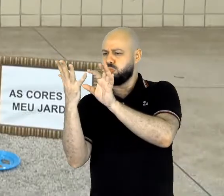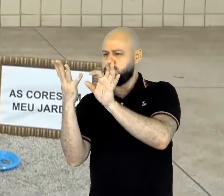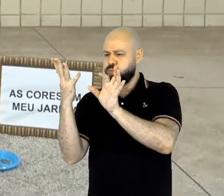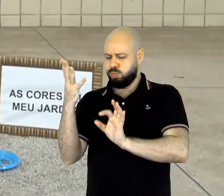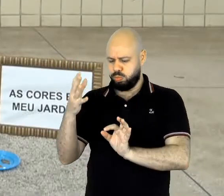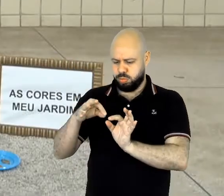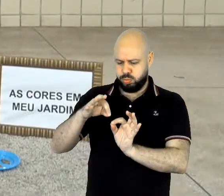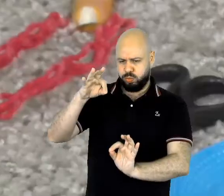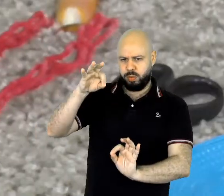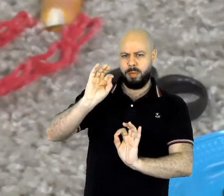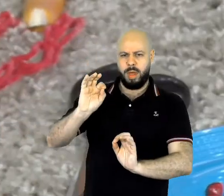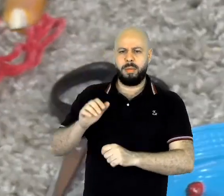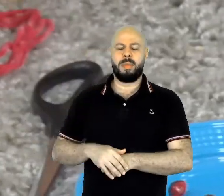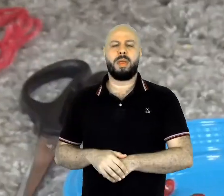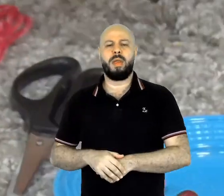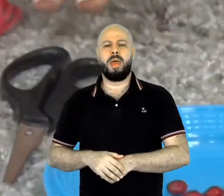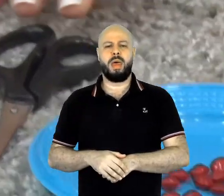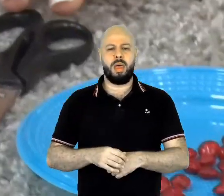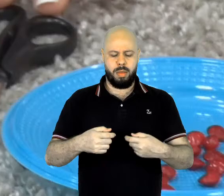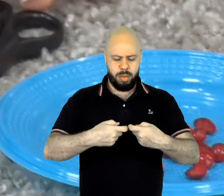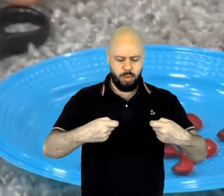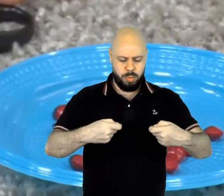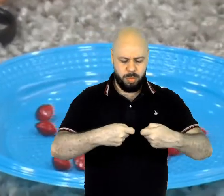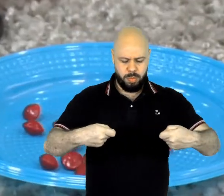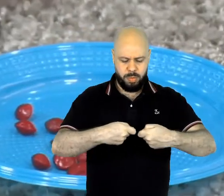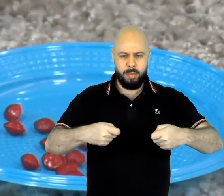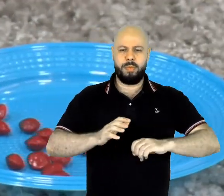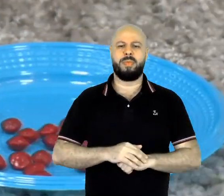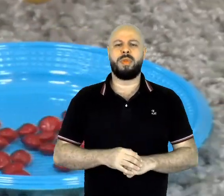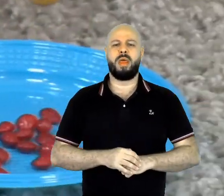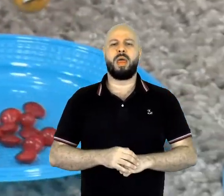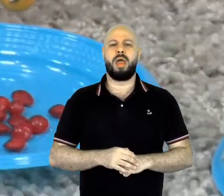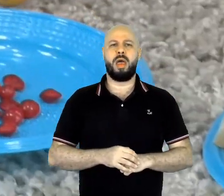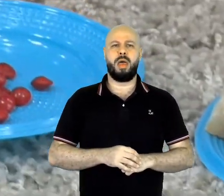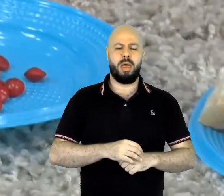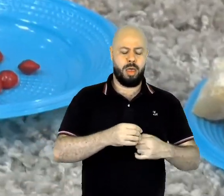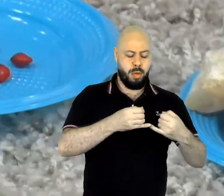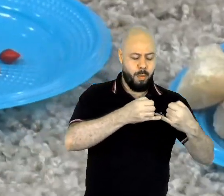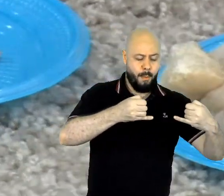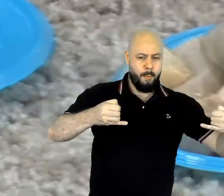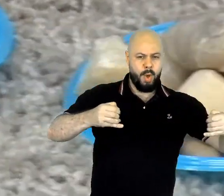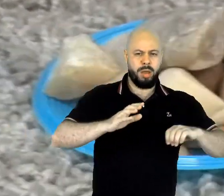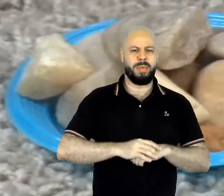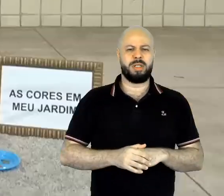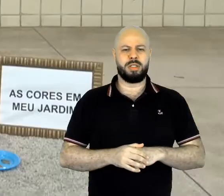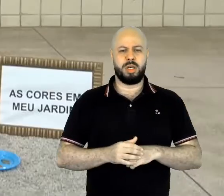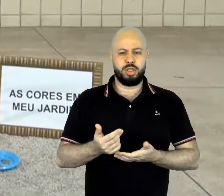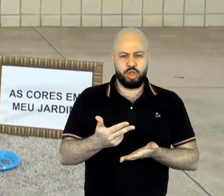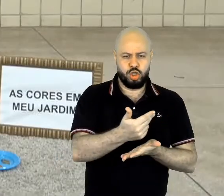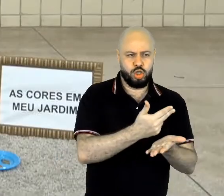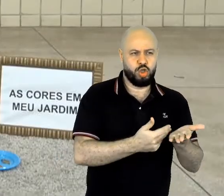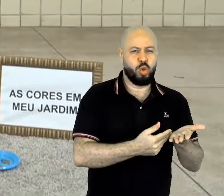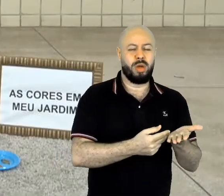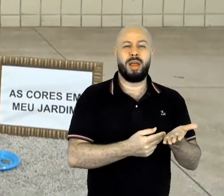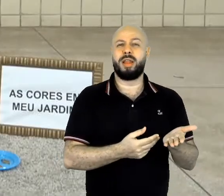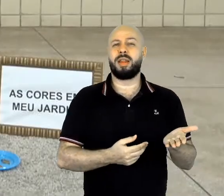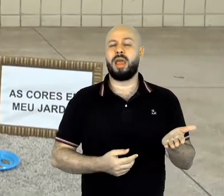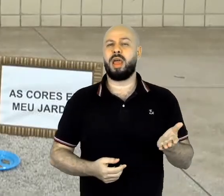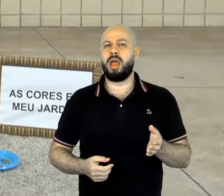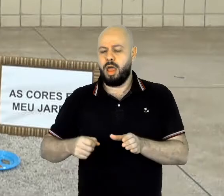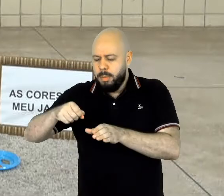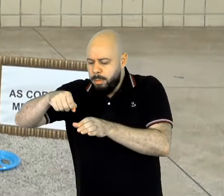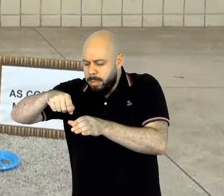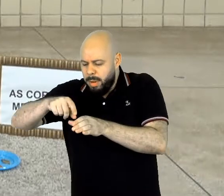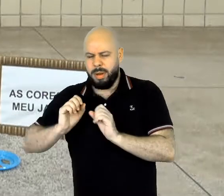liga, barbante, tesoura, algumas sementes, pedra,